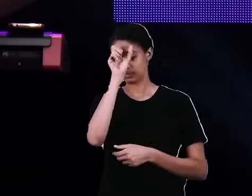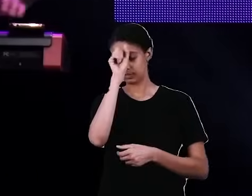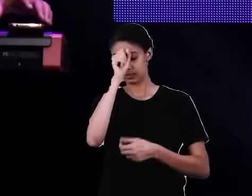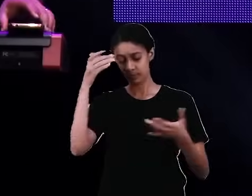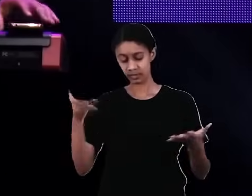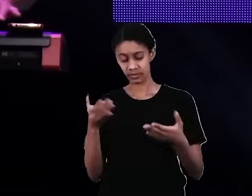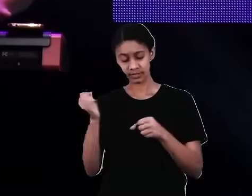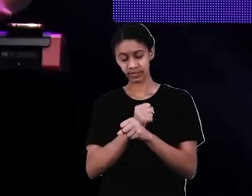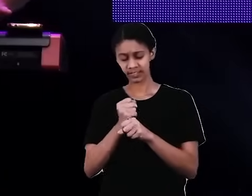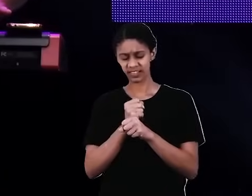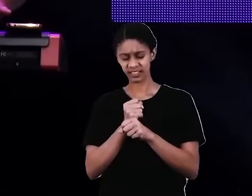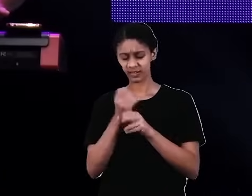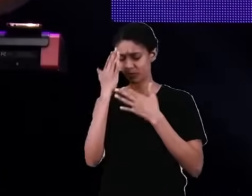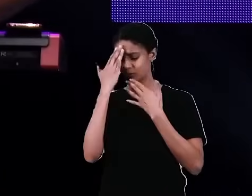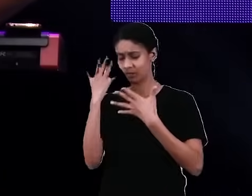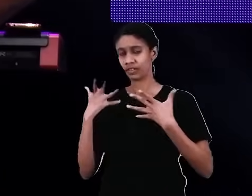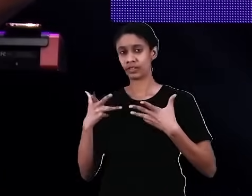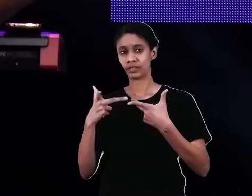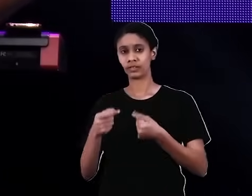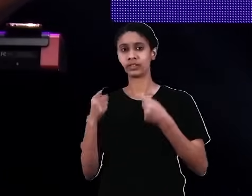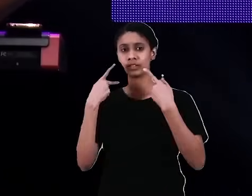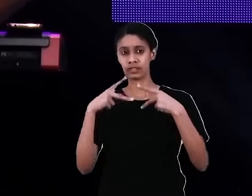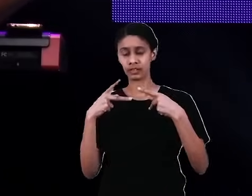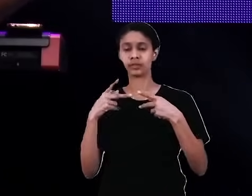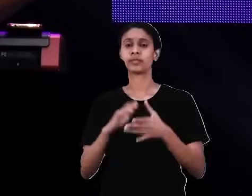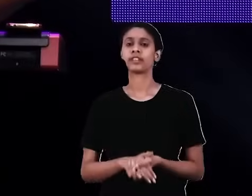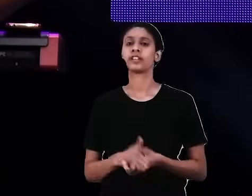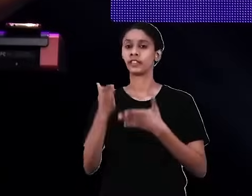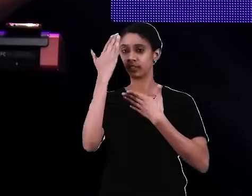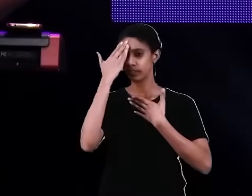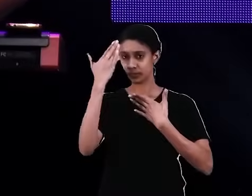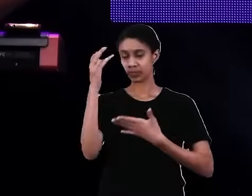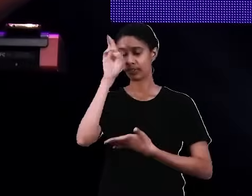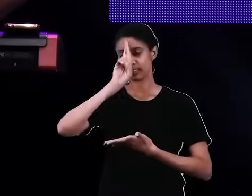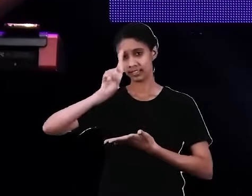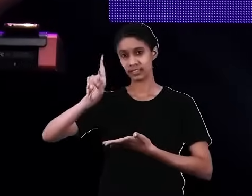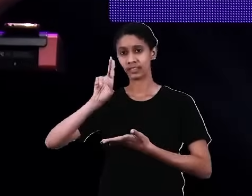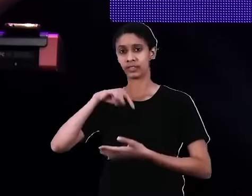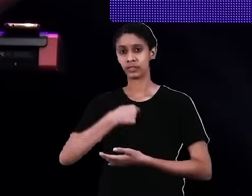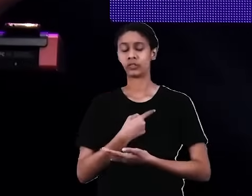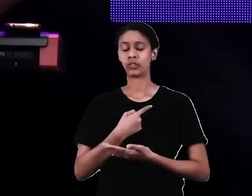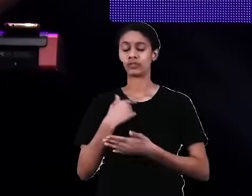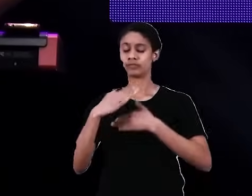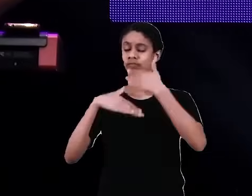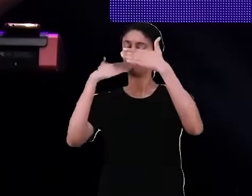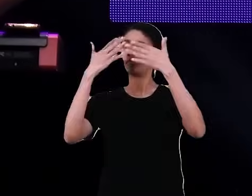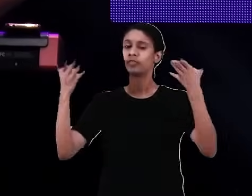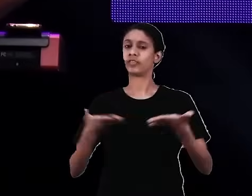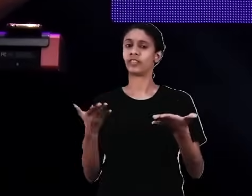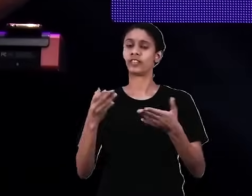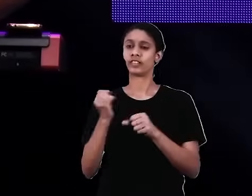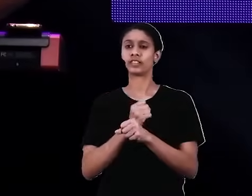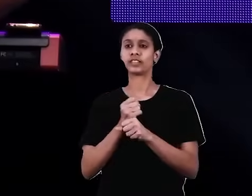obrigada. Por cada palavra que o Senhor nos ministrou. Obrigada, Senhor. Como a gente cresceu durante esse ano.